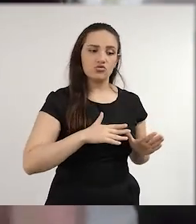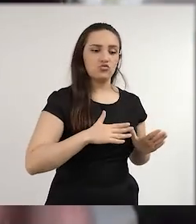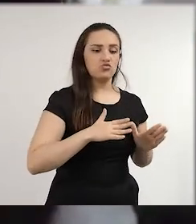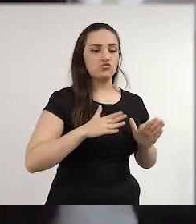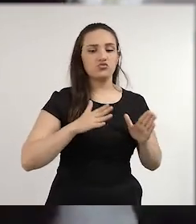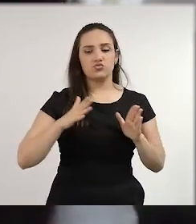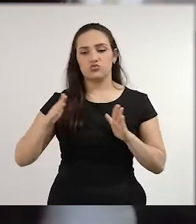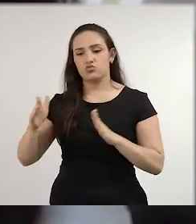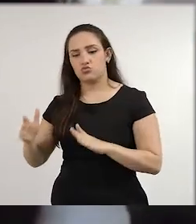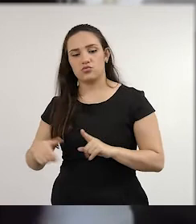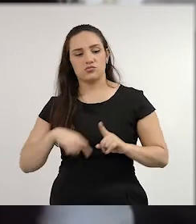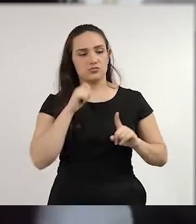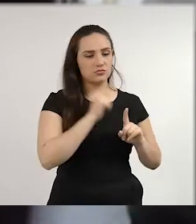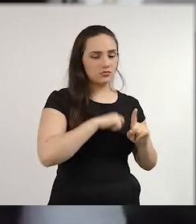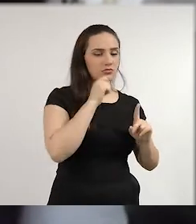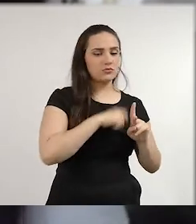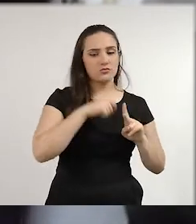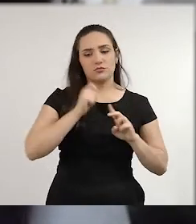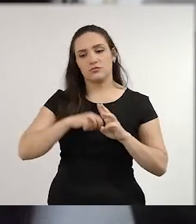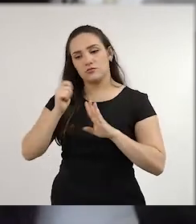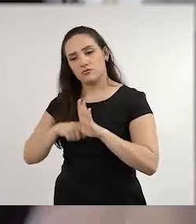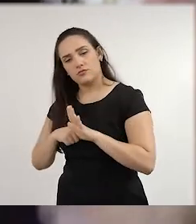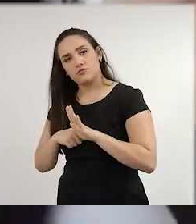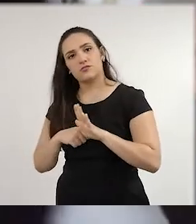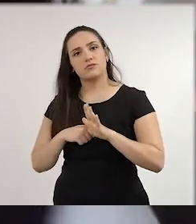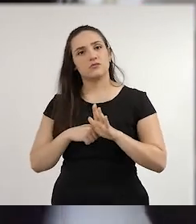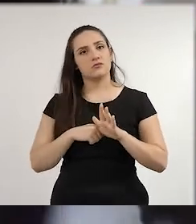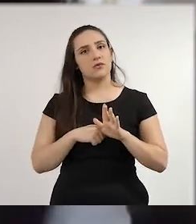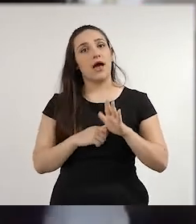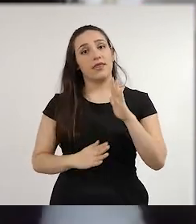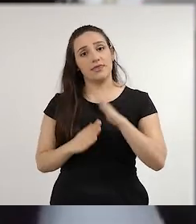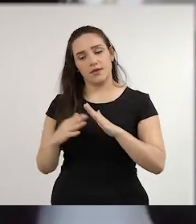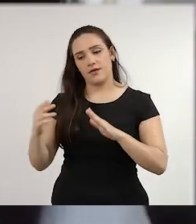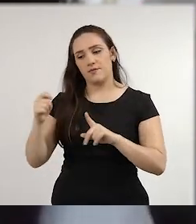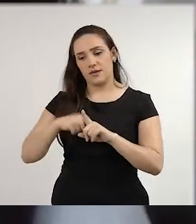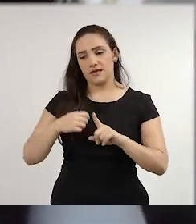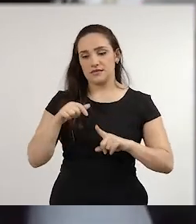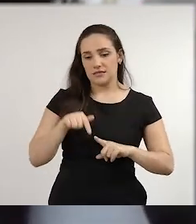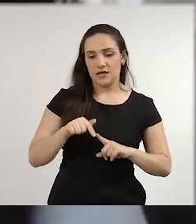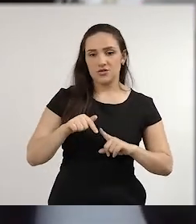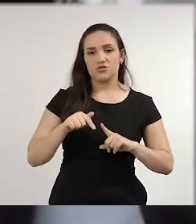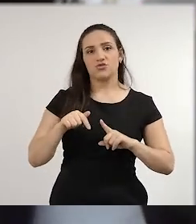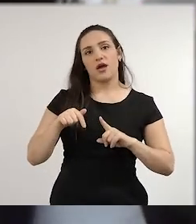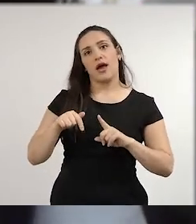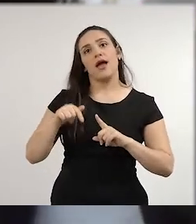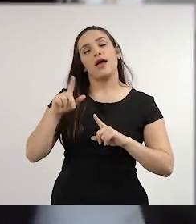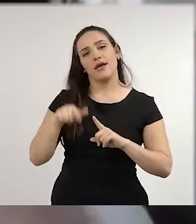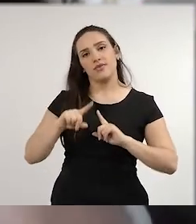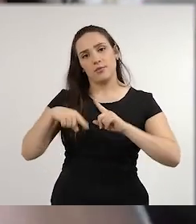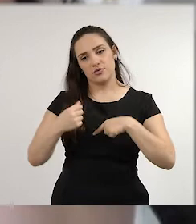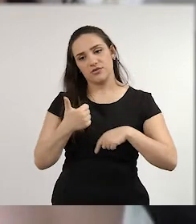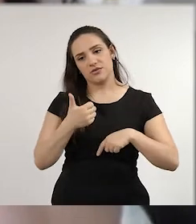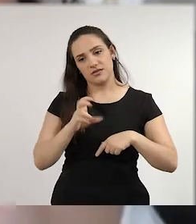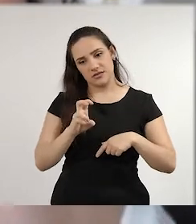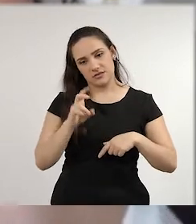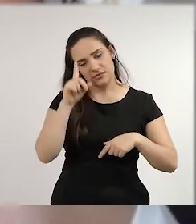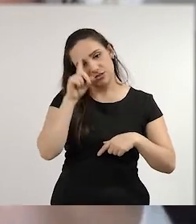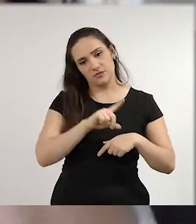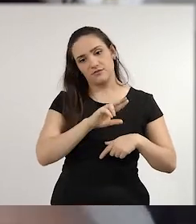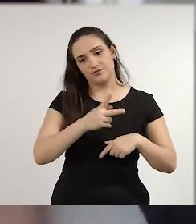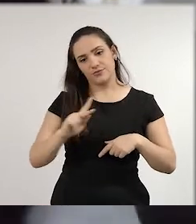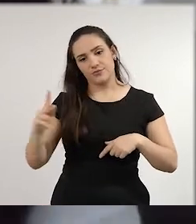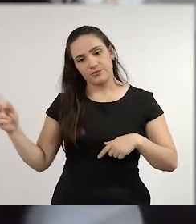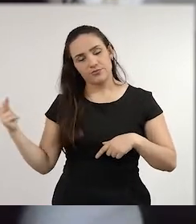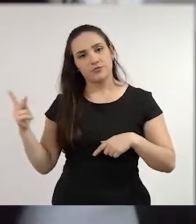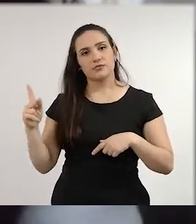ser todo mês até o 7º mês, depois a cada 15 dias, no último mês toda semana, e aí a gente vê